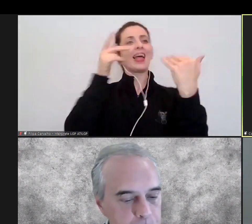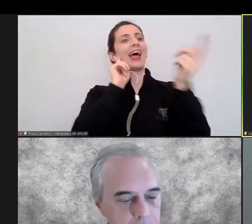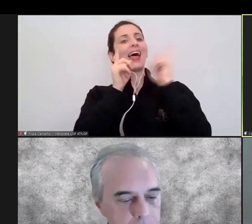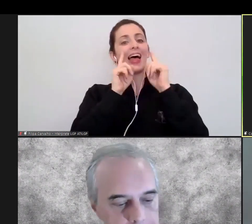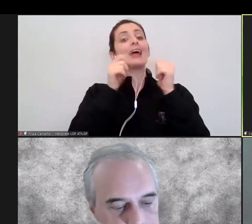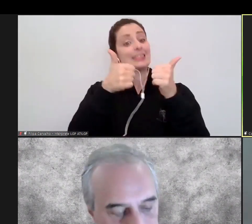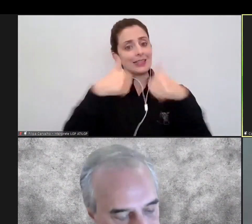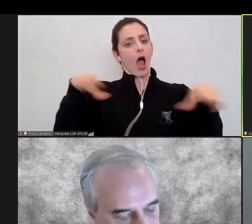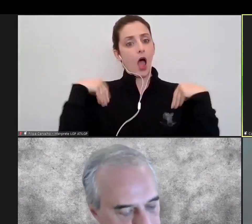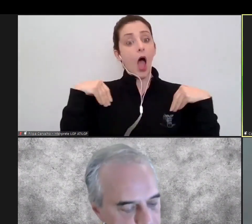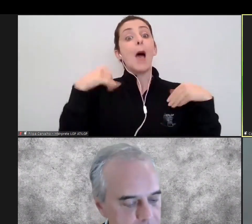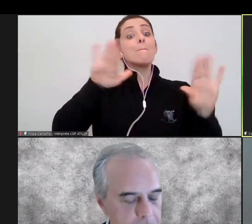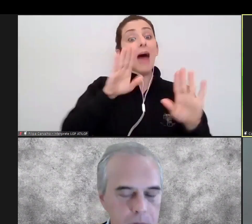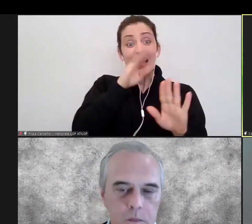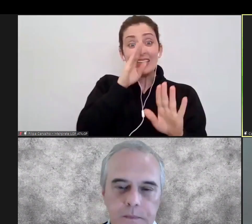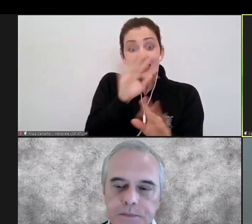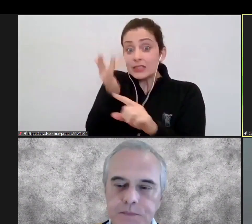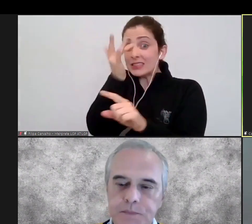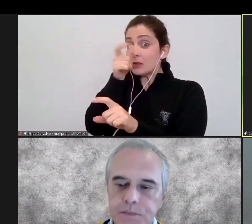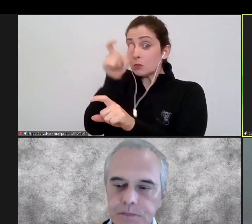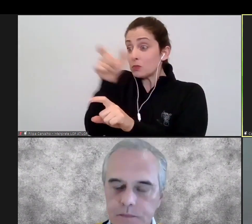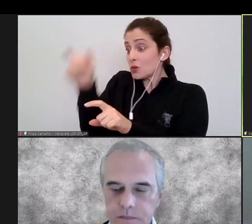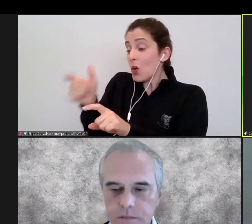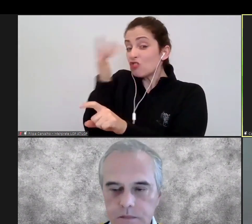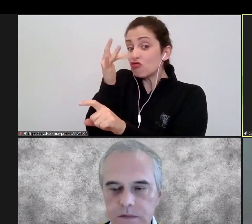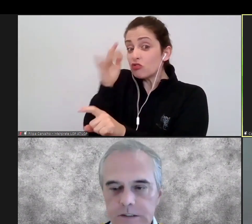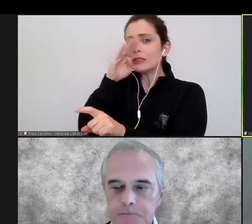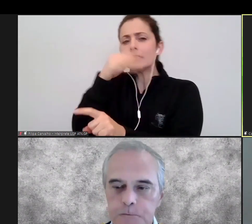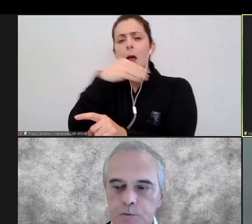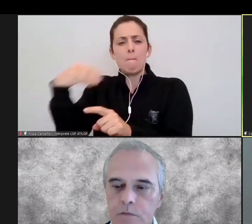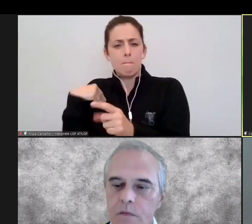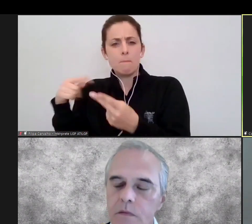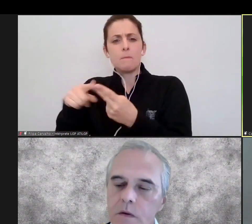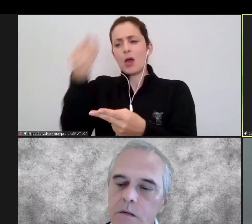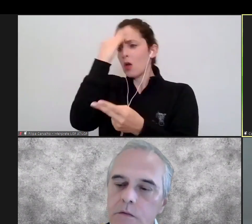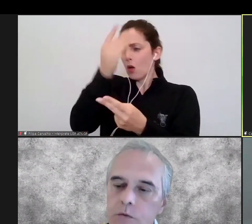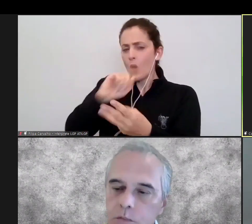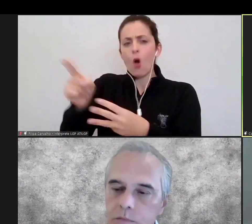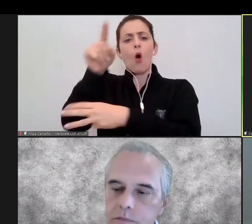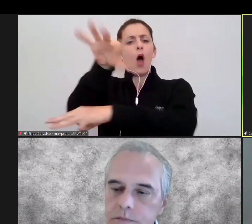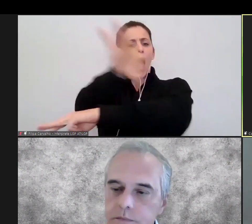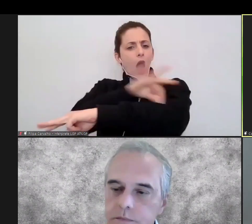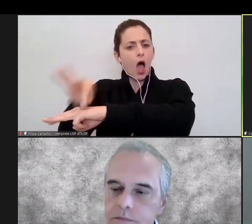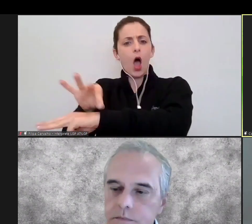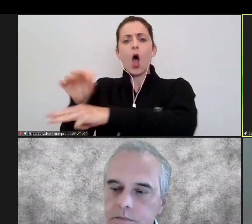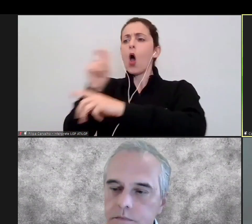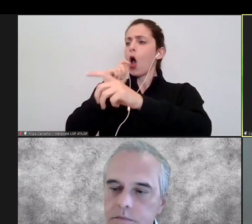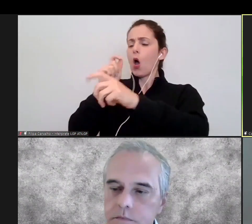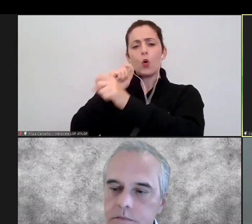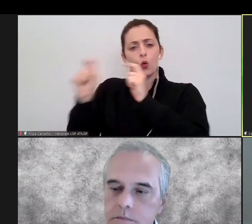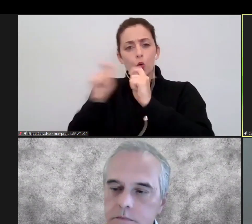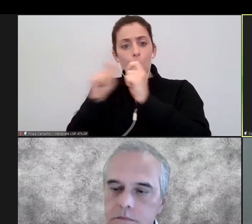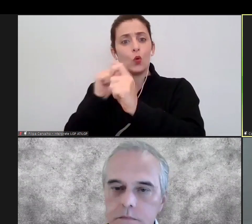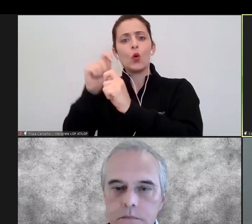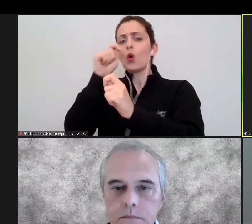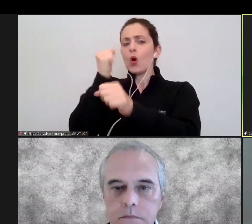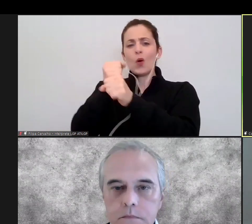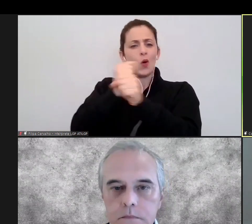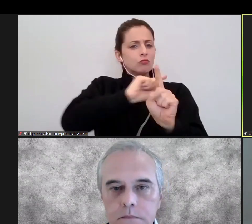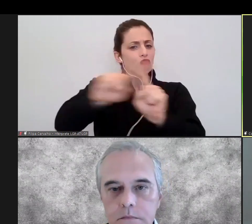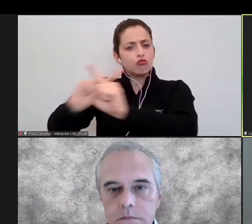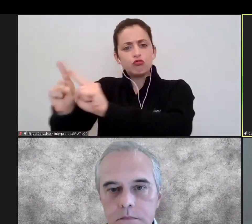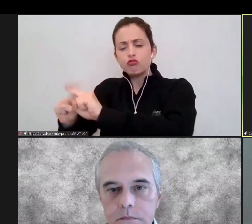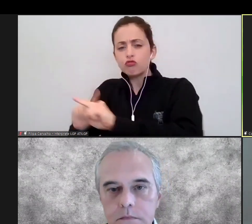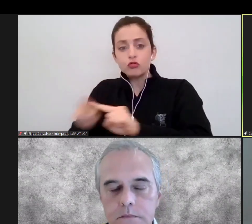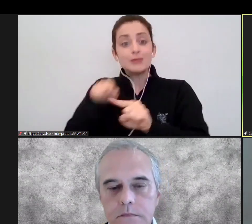negro aparecer como médico, como professor, como arquiteto, como jornalista, entre outras funções, existe aqui uma